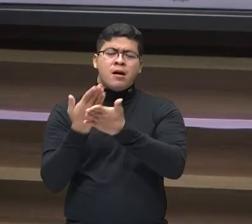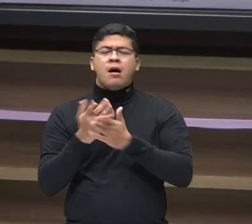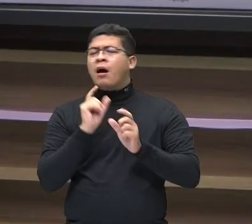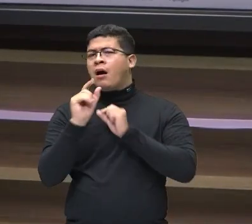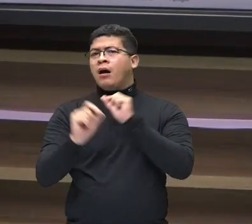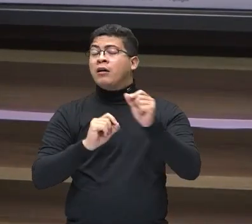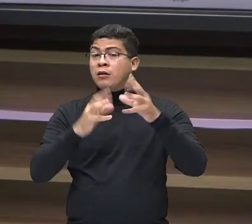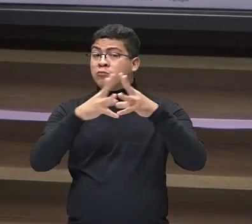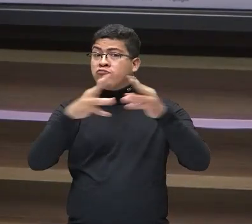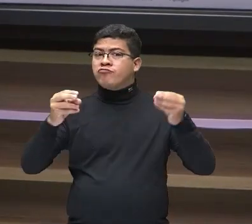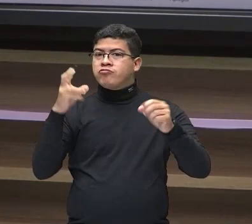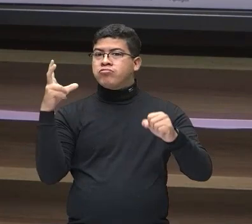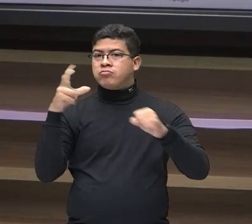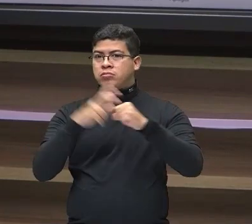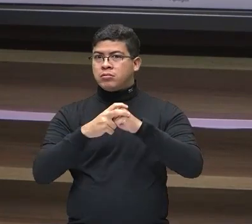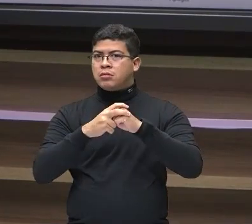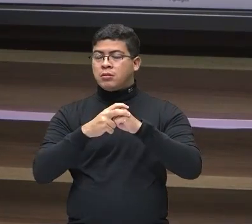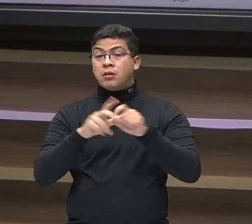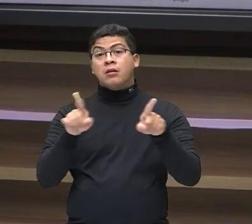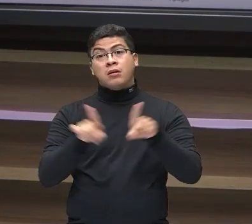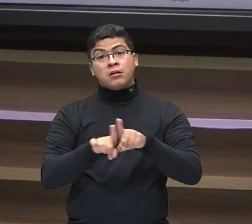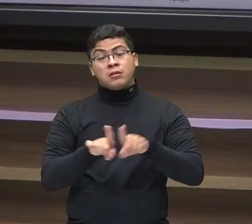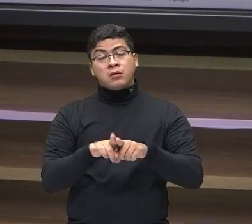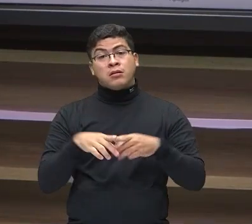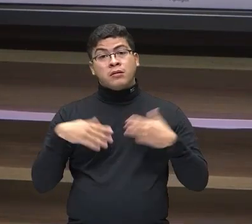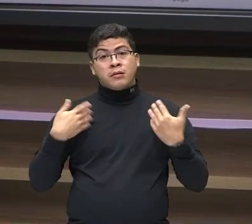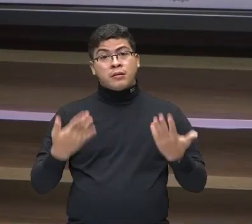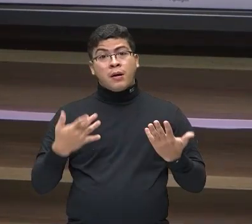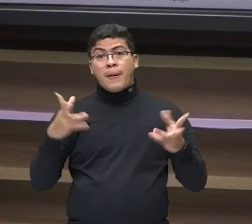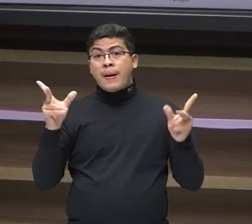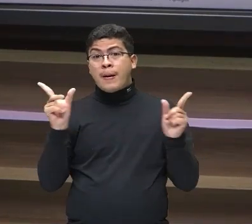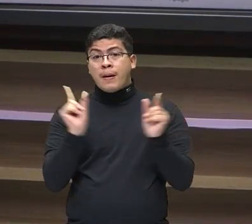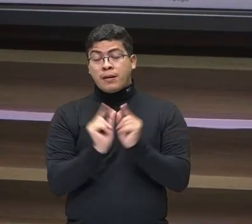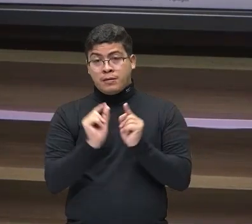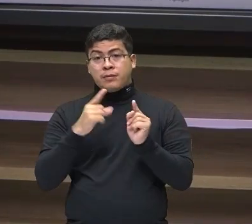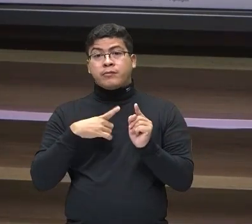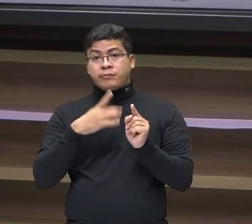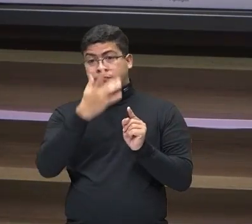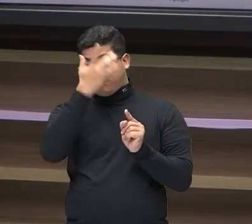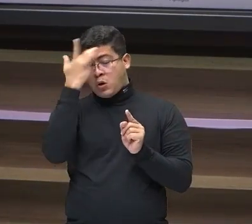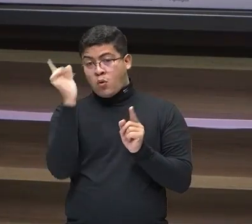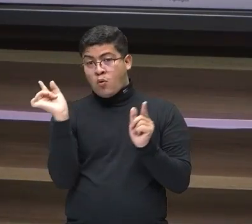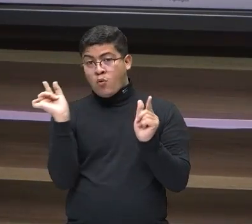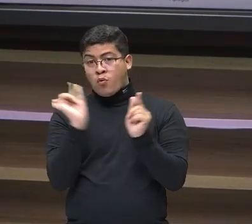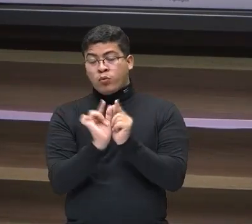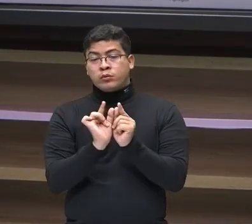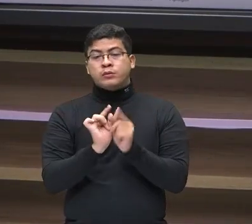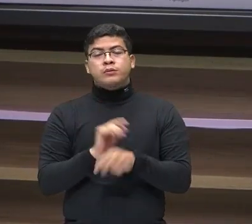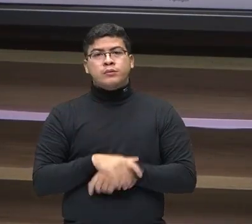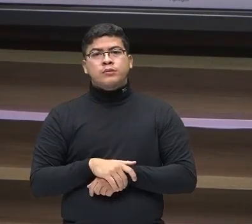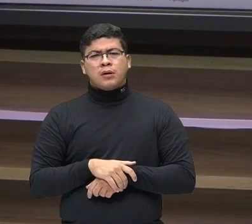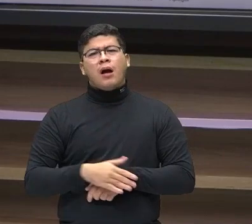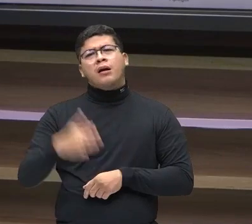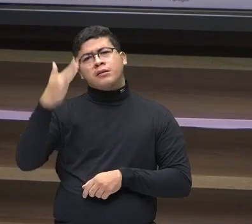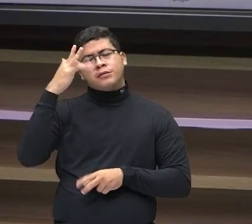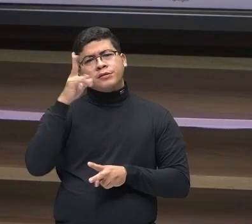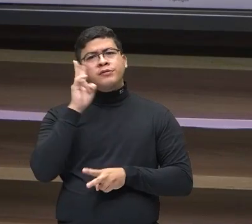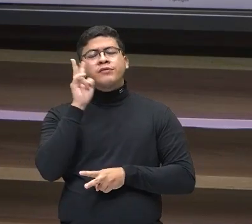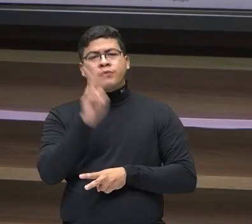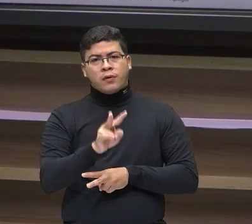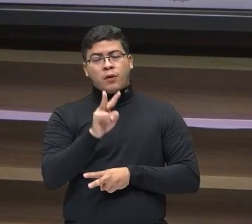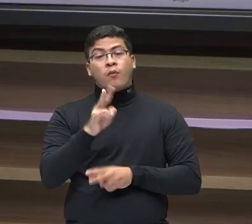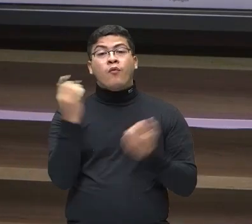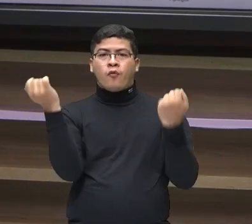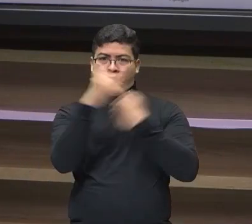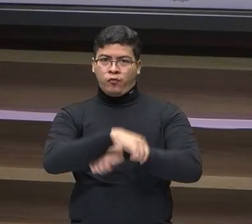eliminar o vírus, né, e diminuir, né, a quantidade de casos. Né? Então, a gente viu que foi possível,